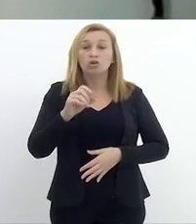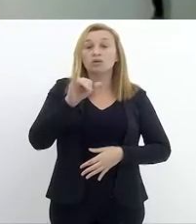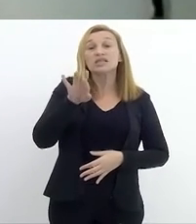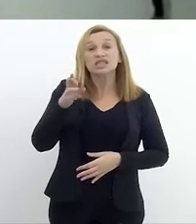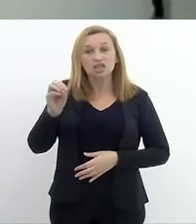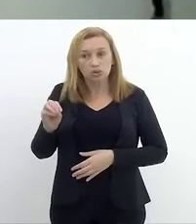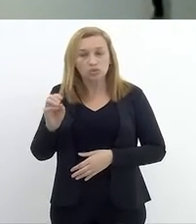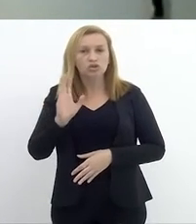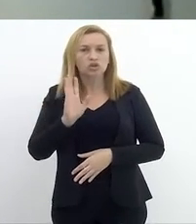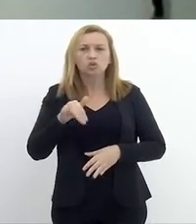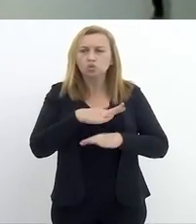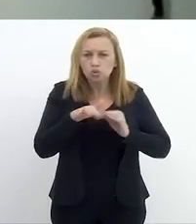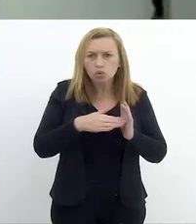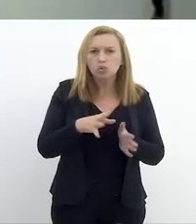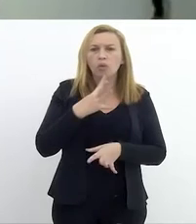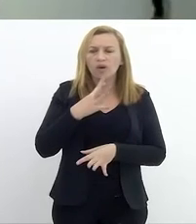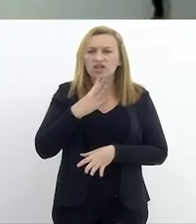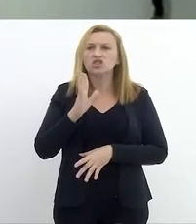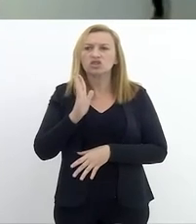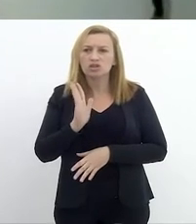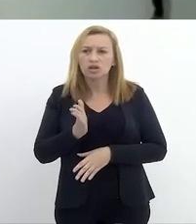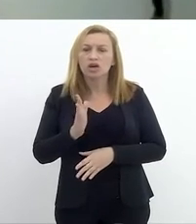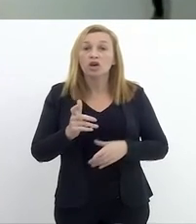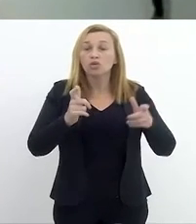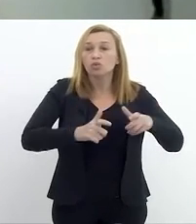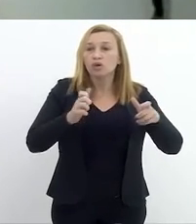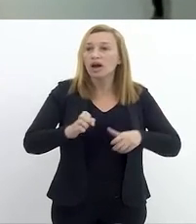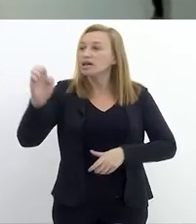né? Na Europa, tem regiões que são